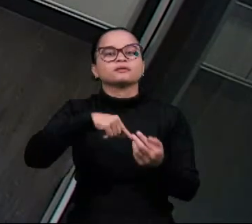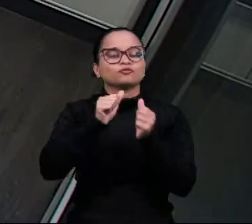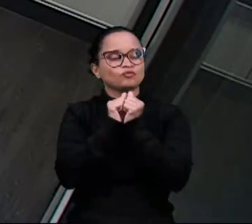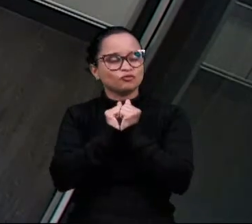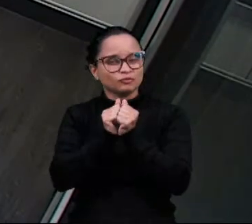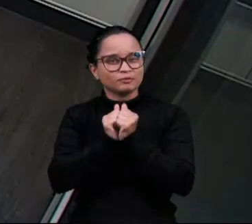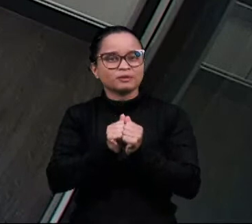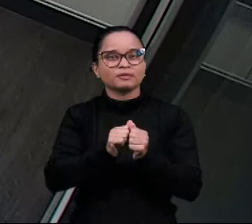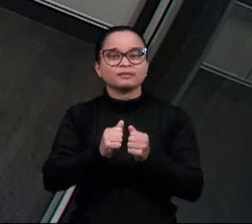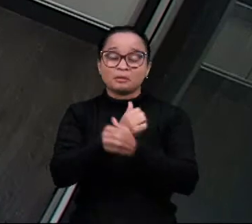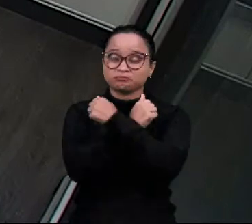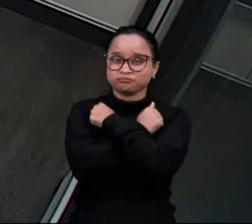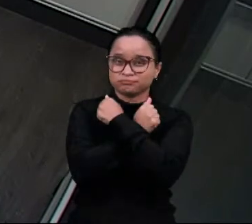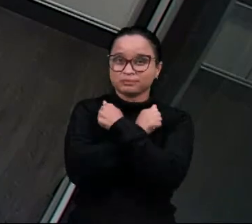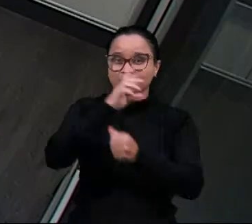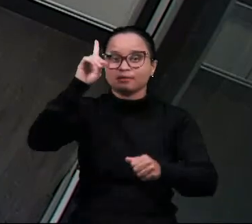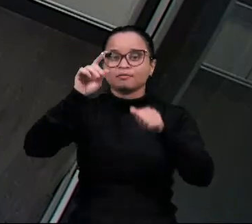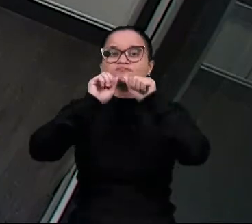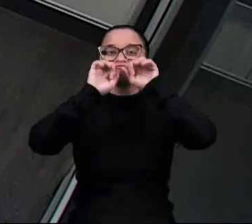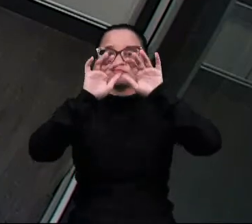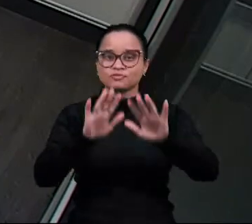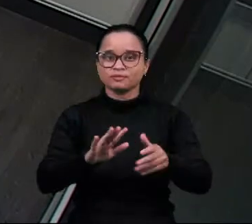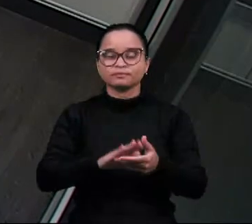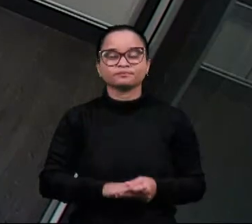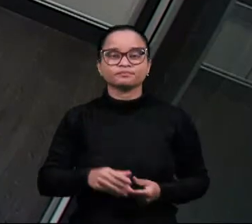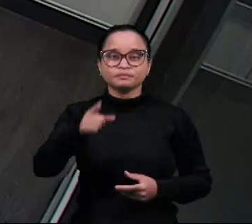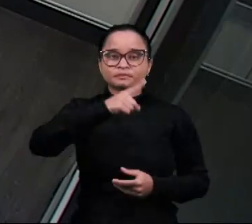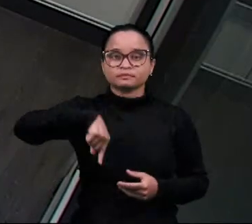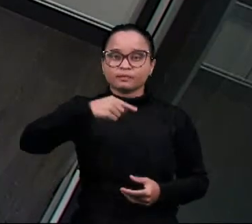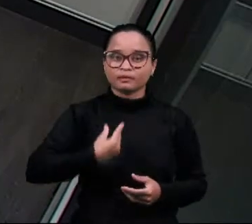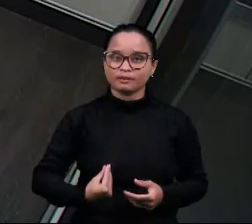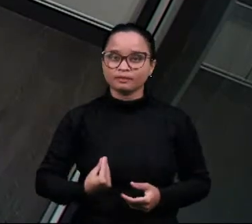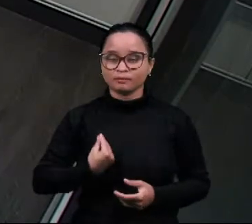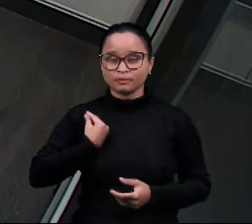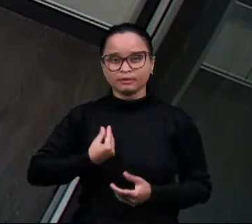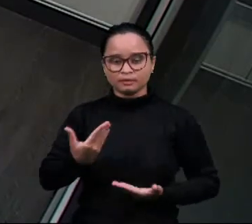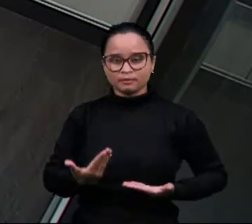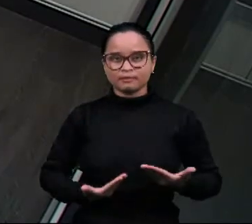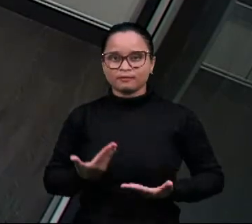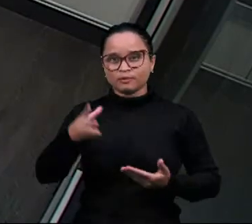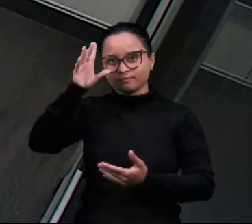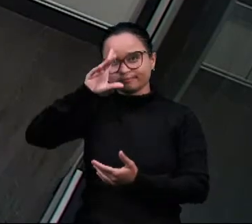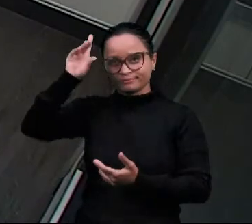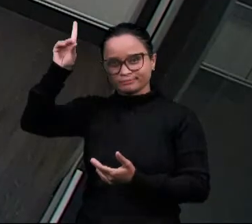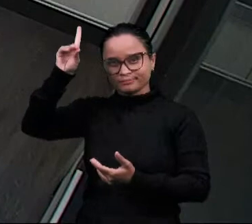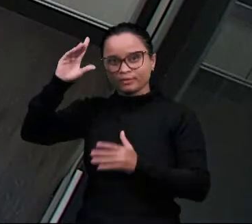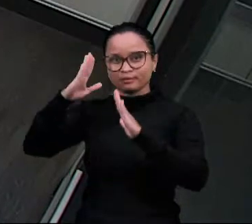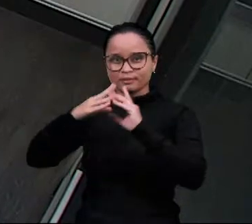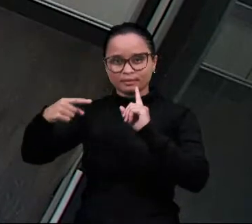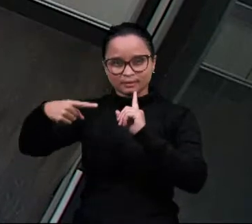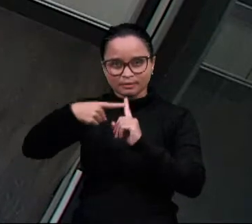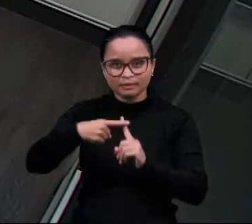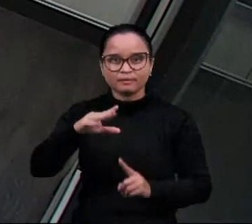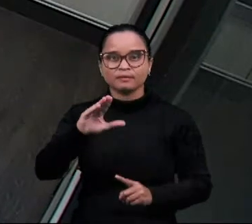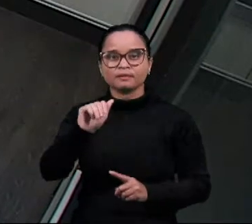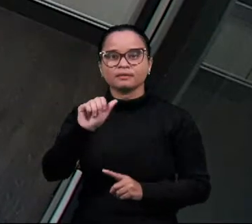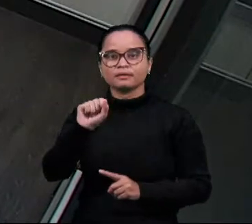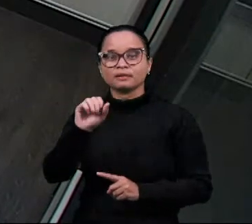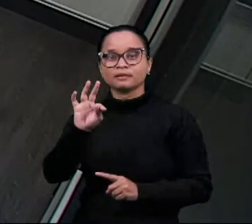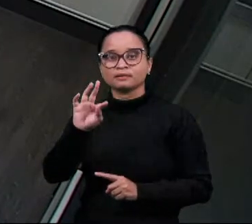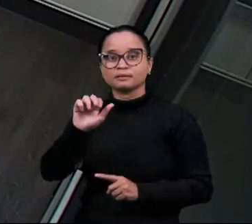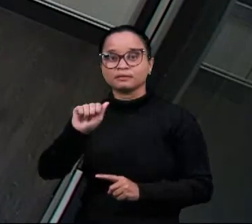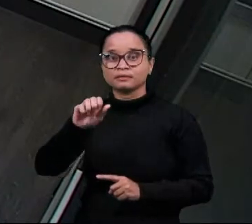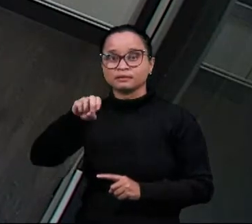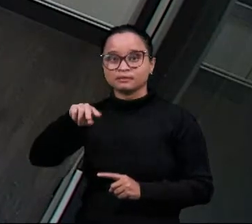Deus abençoe. Mas sim. E aí estávamos ali, né? Servindo ao Senhor na igreja de Castanheiras, eu fui levantado para o